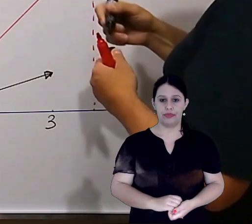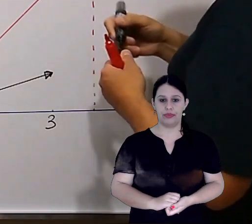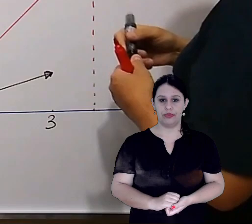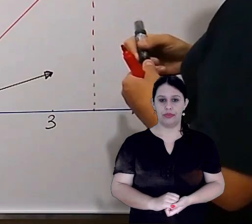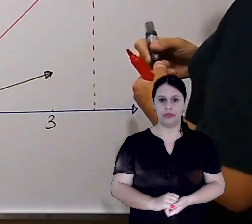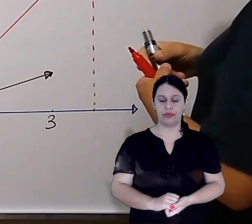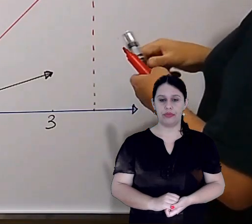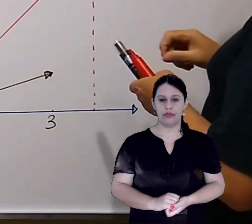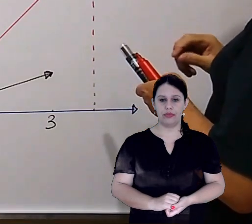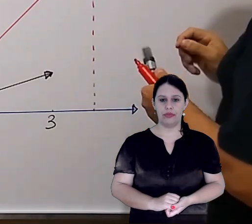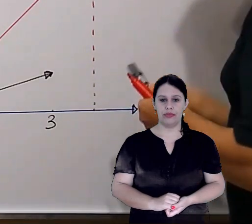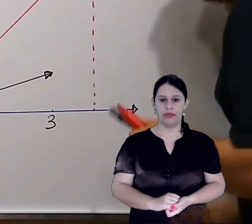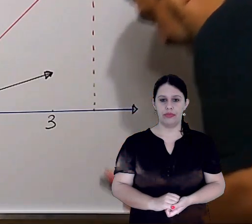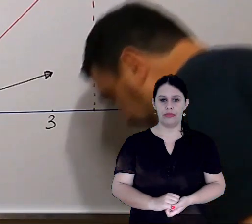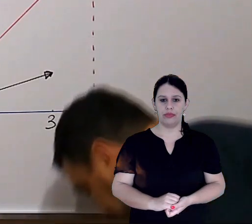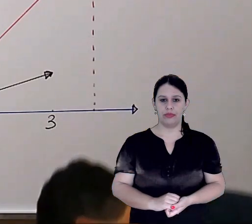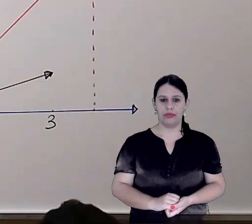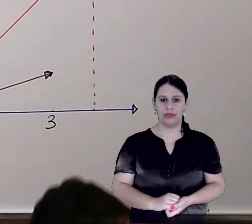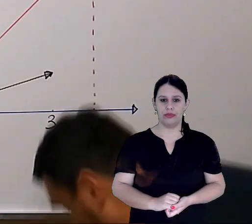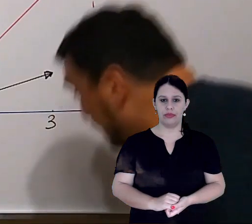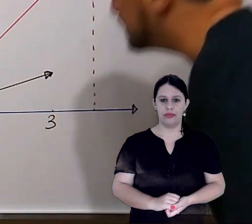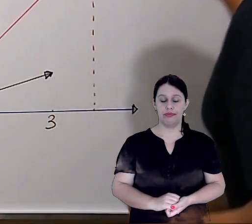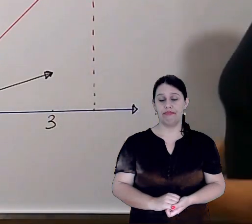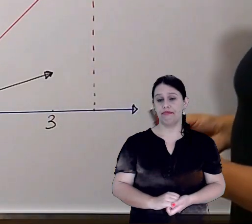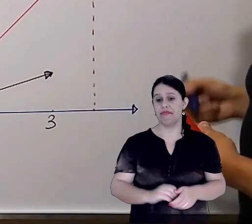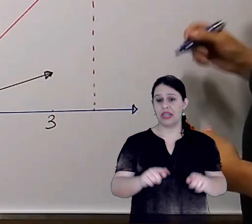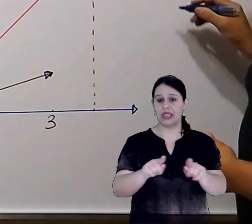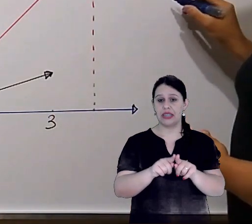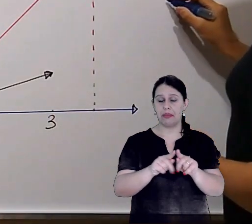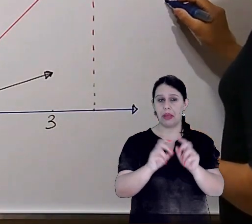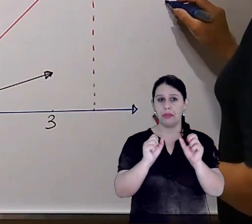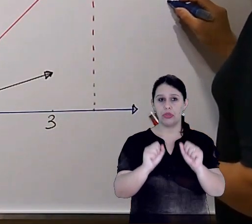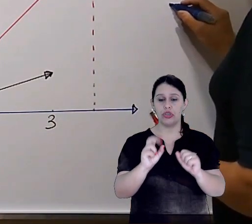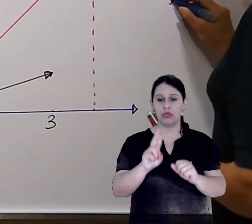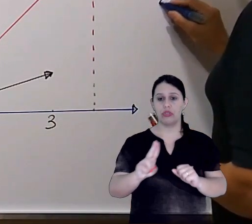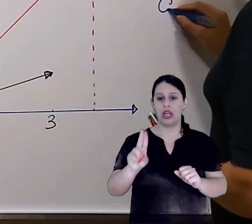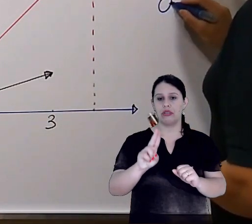Poderia ter chamado Este aqui De A